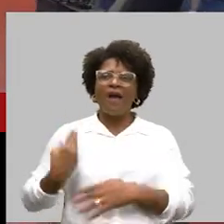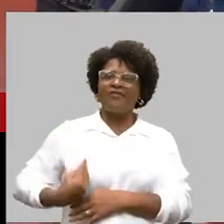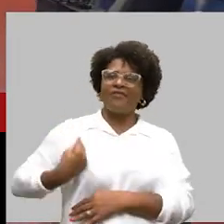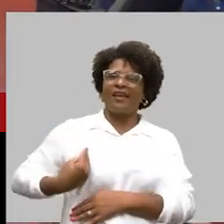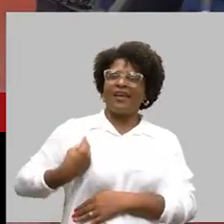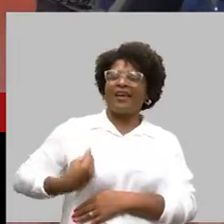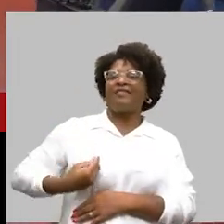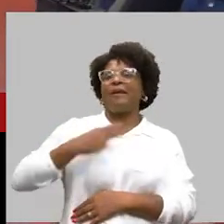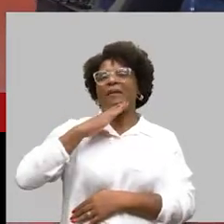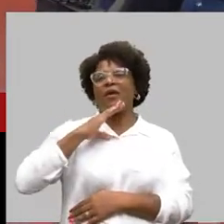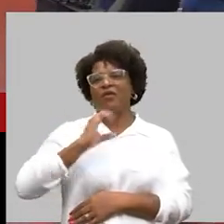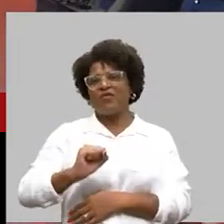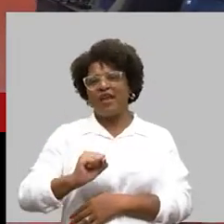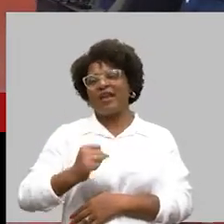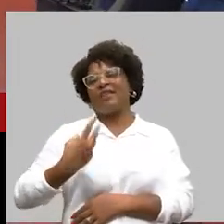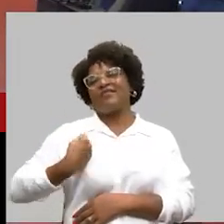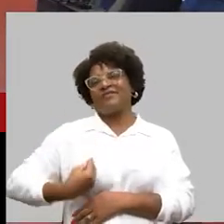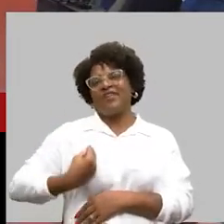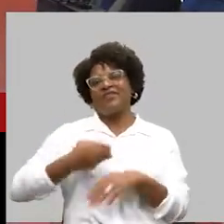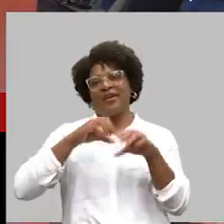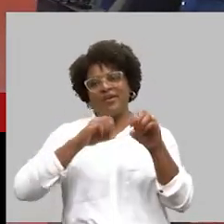viva a educação do